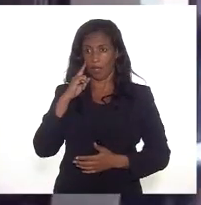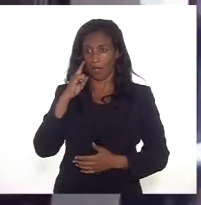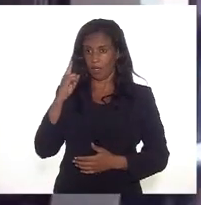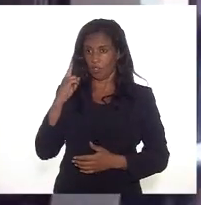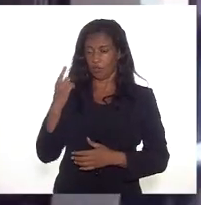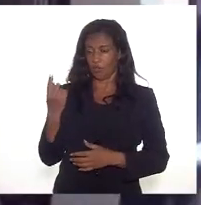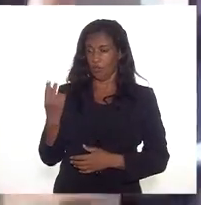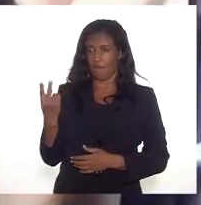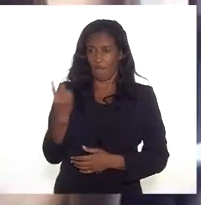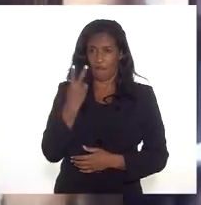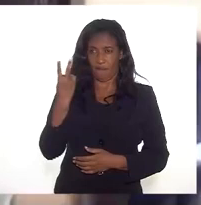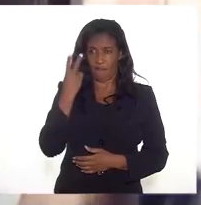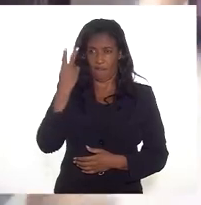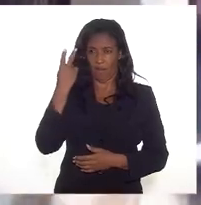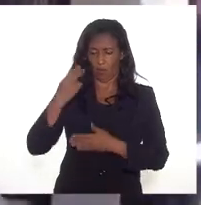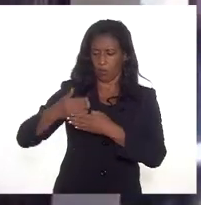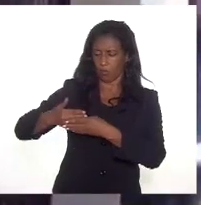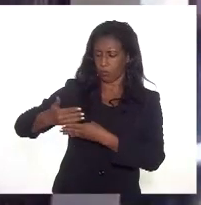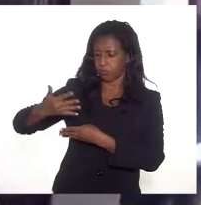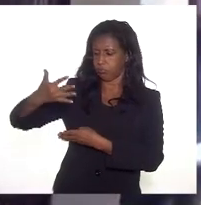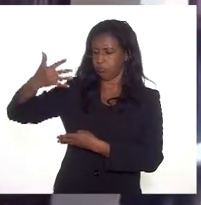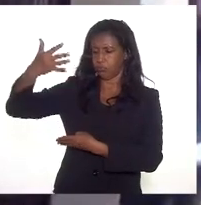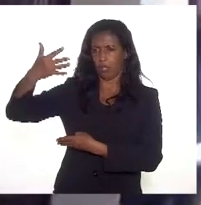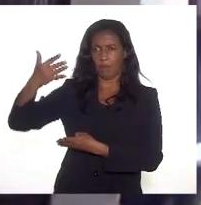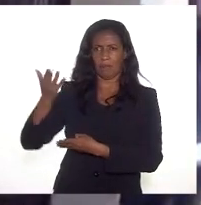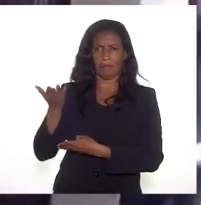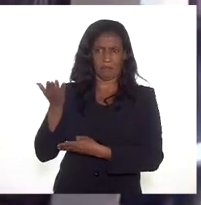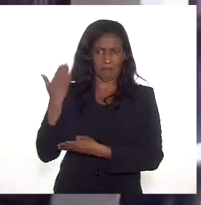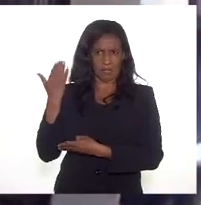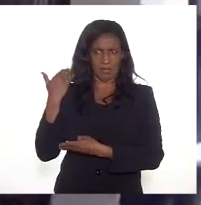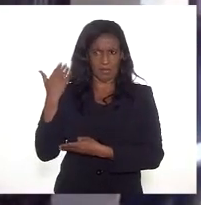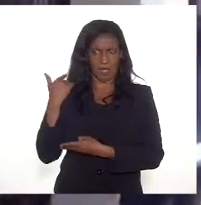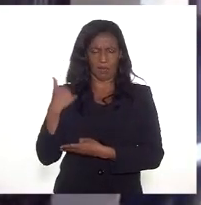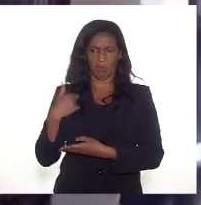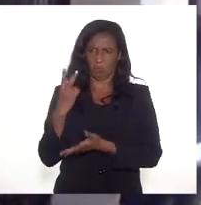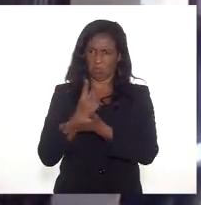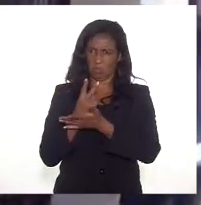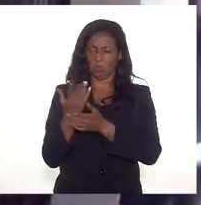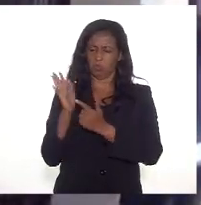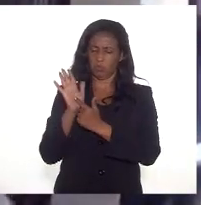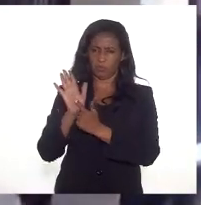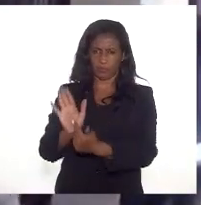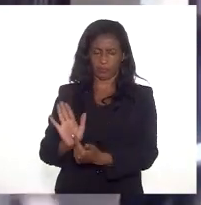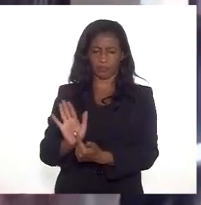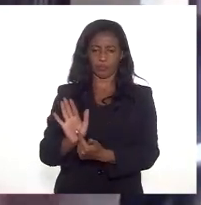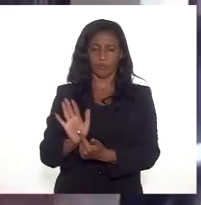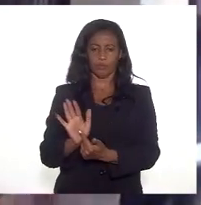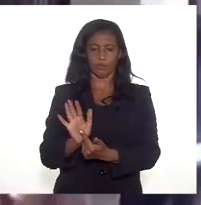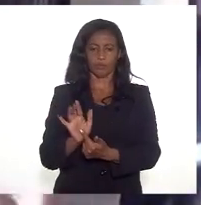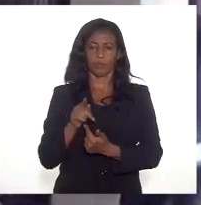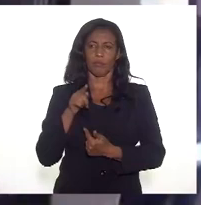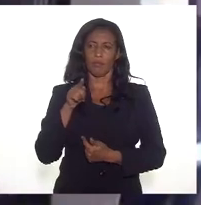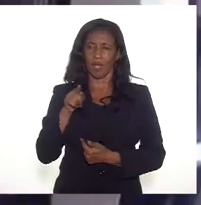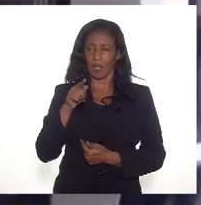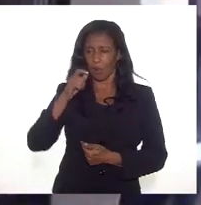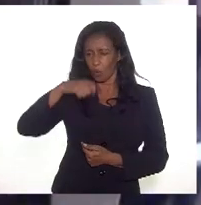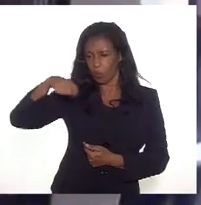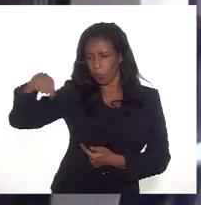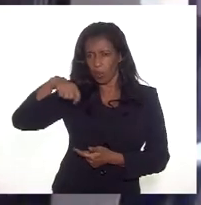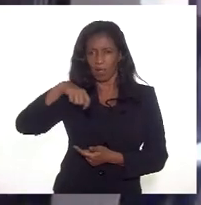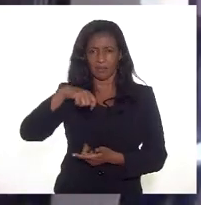a apresentação dele, eu sempre faço questão de enfatizar isto, aquelas